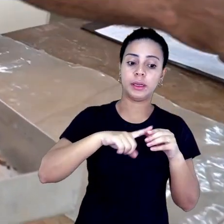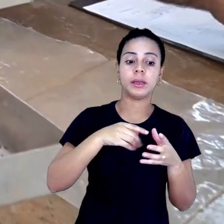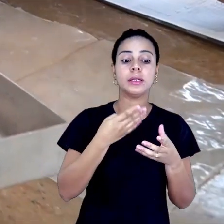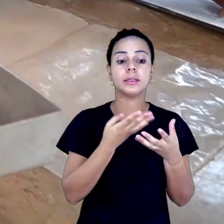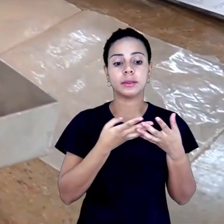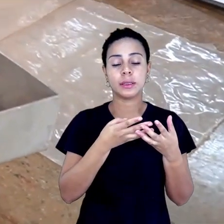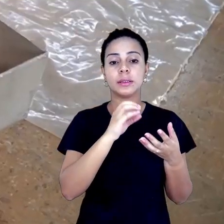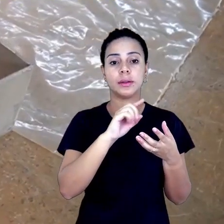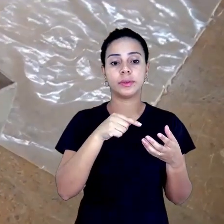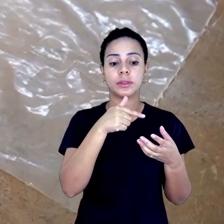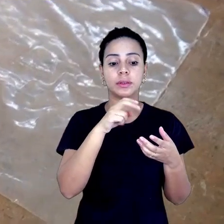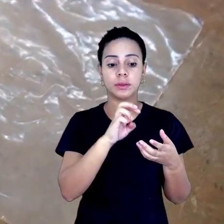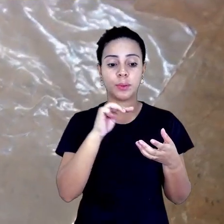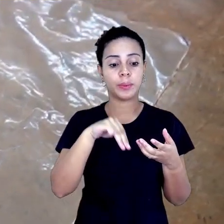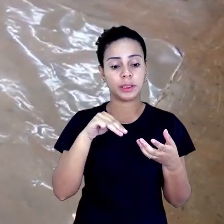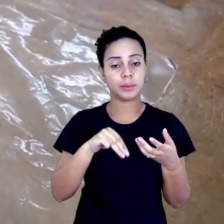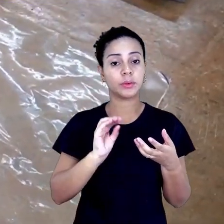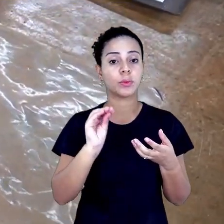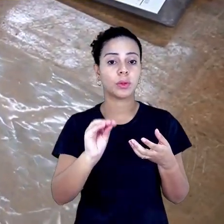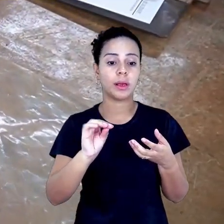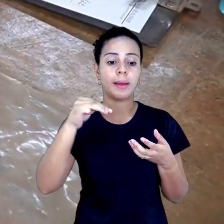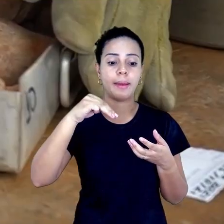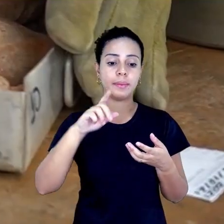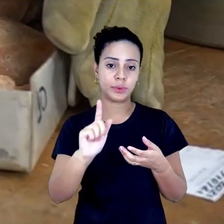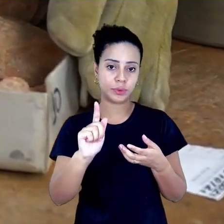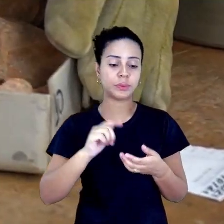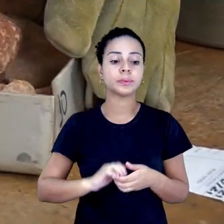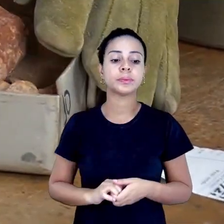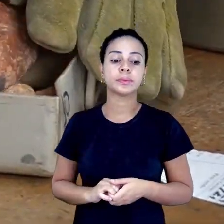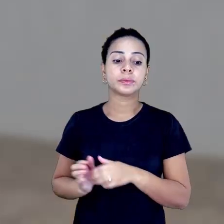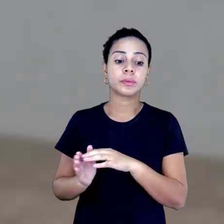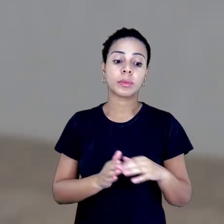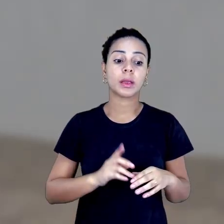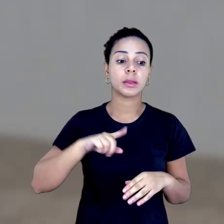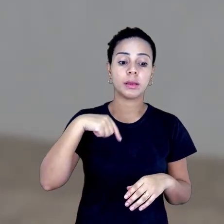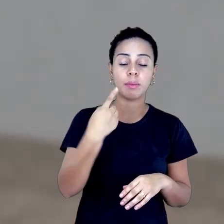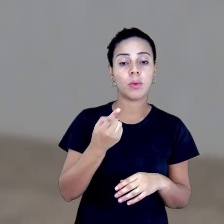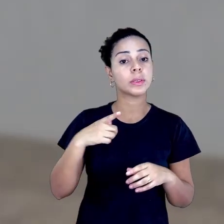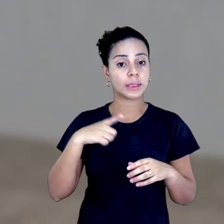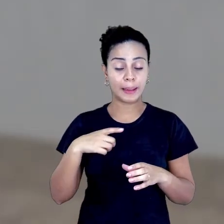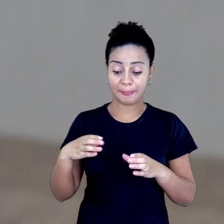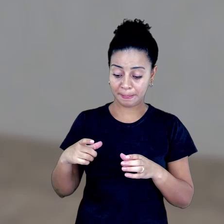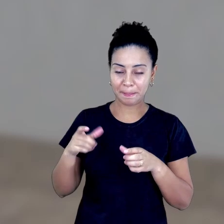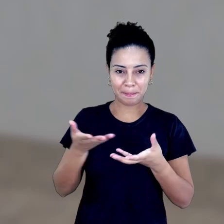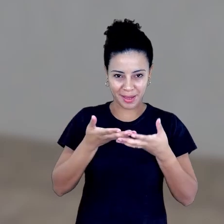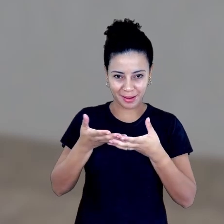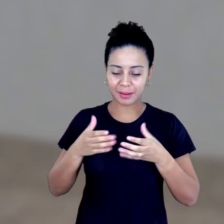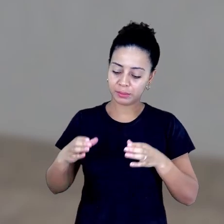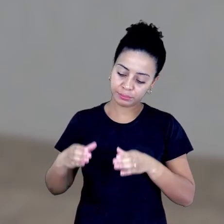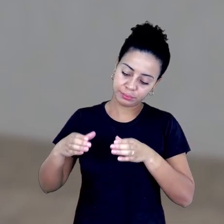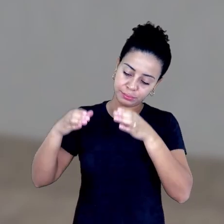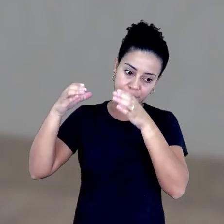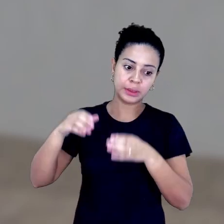lavado e seco em estufa e anota-se como mg. Em seguida, monta-se um conjunto de peneiras, sendo